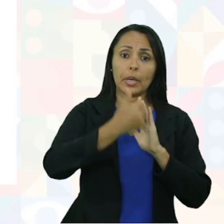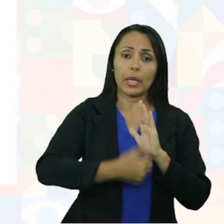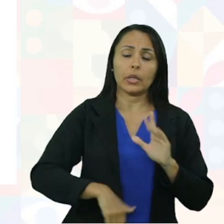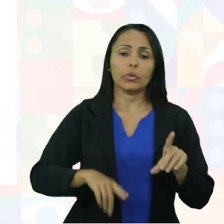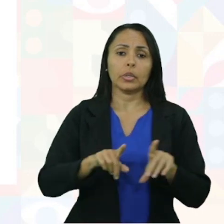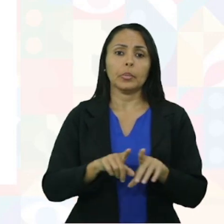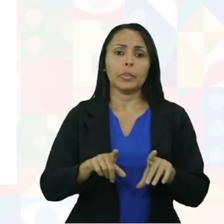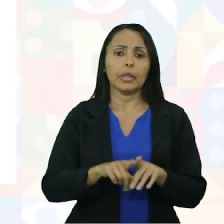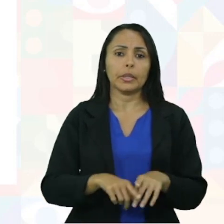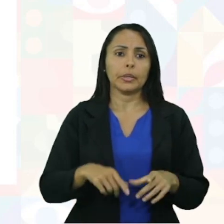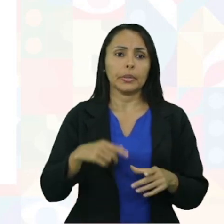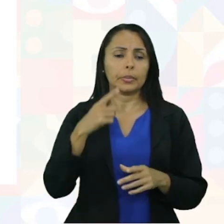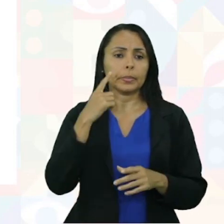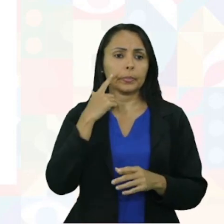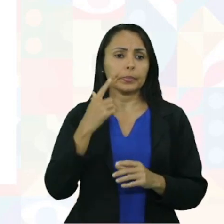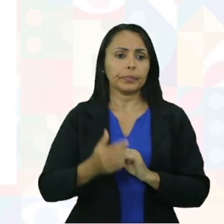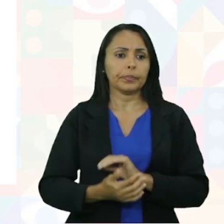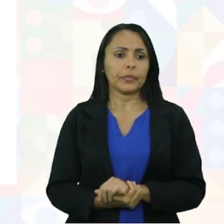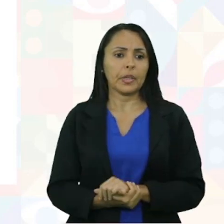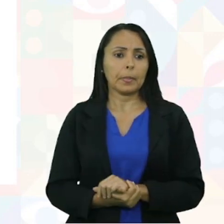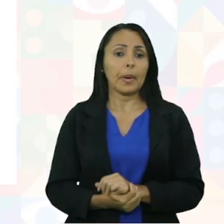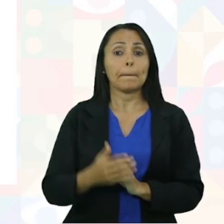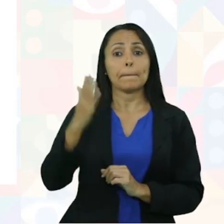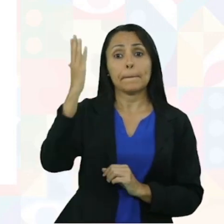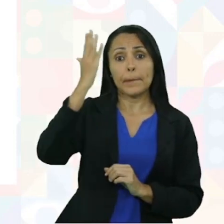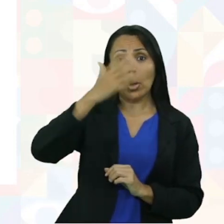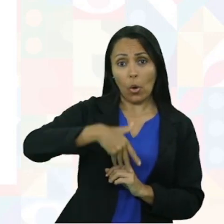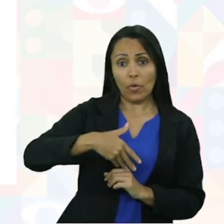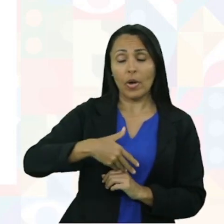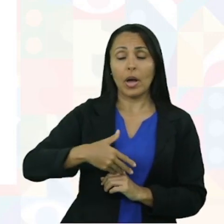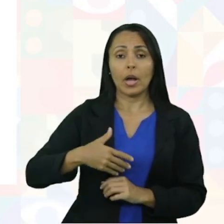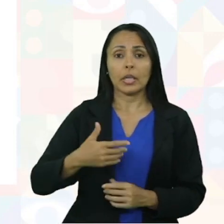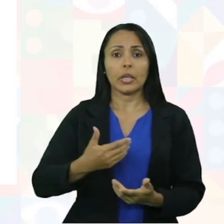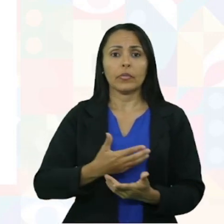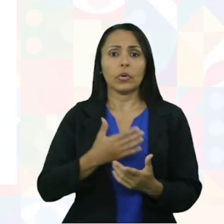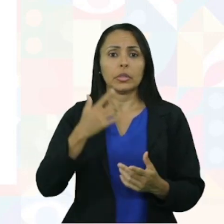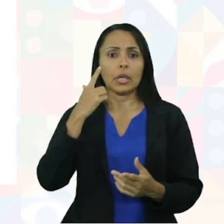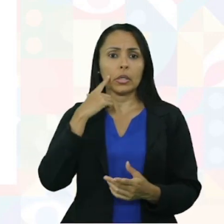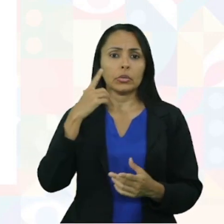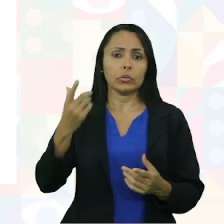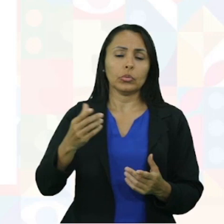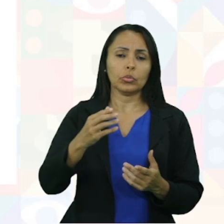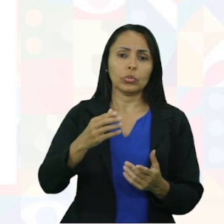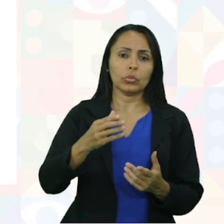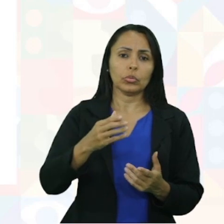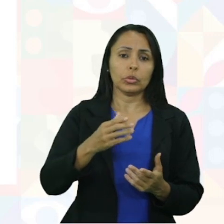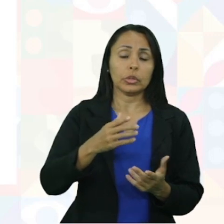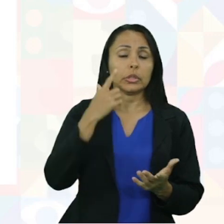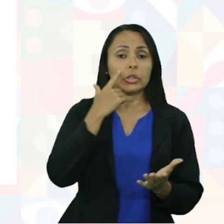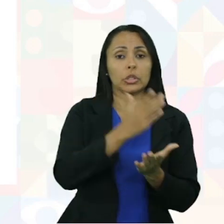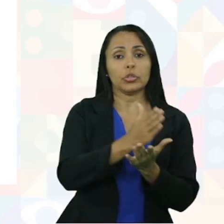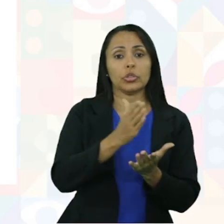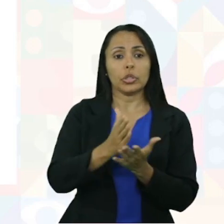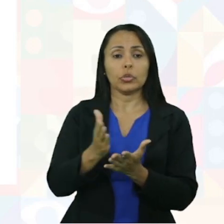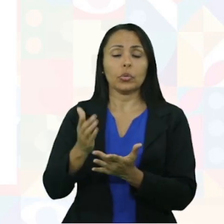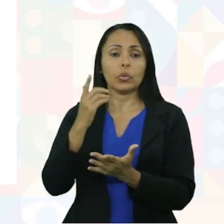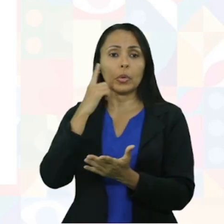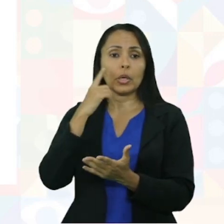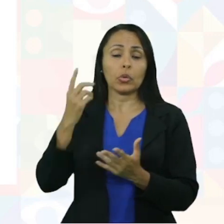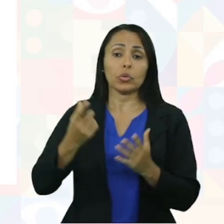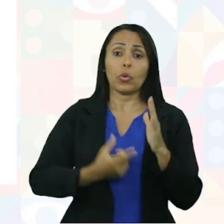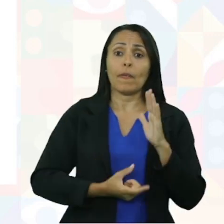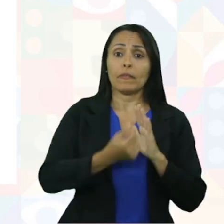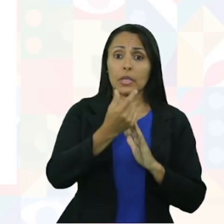para inequivocamente comprovar que foi dada a devida destinação a esses recursos financeiros, como atas